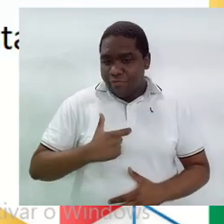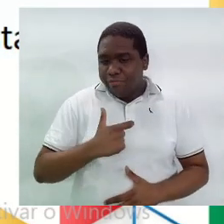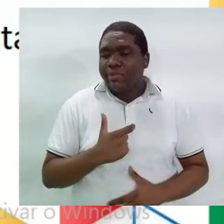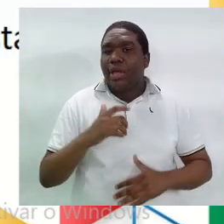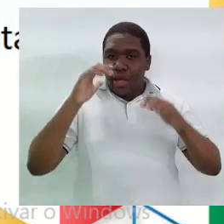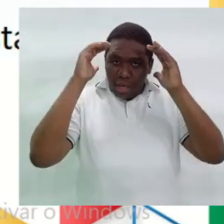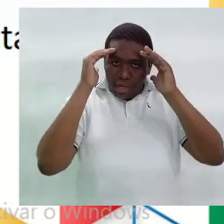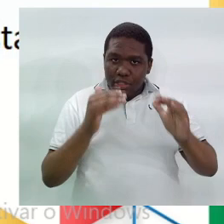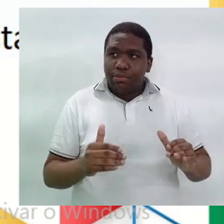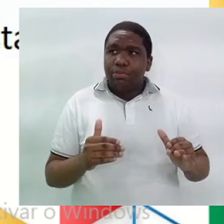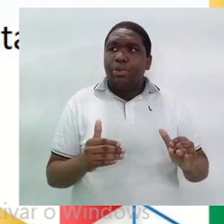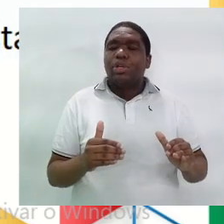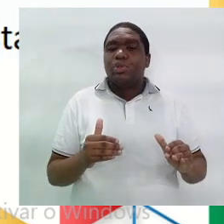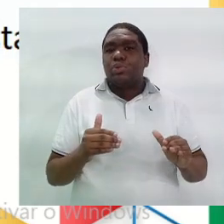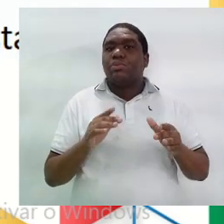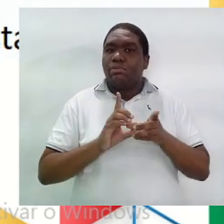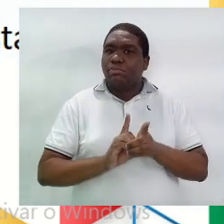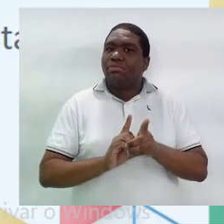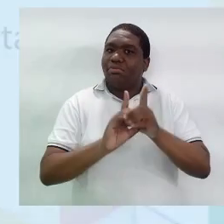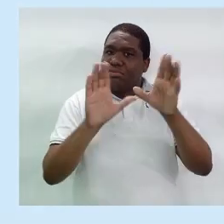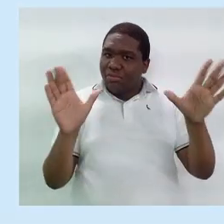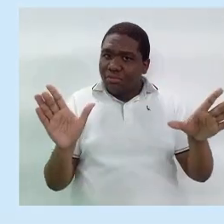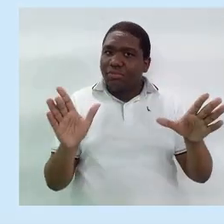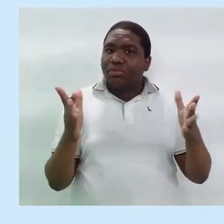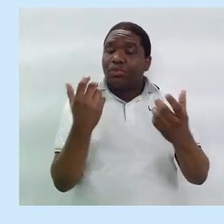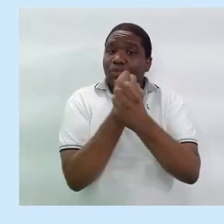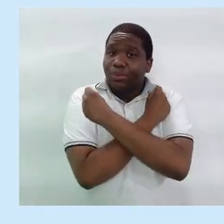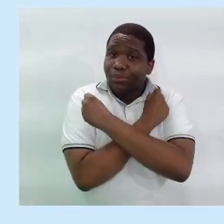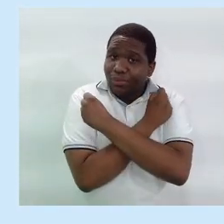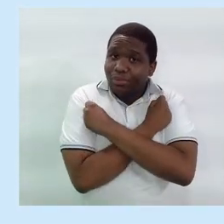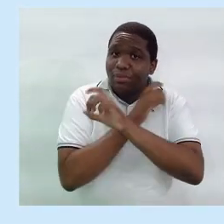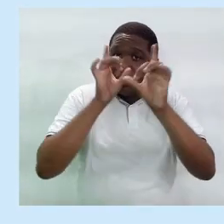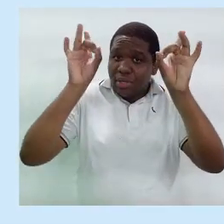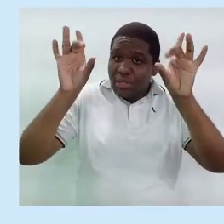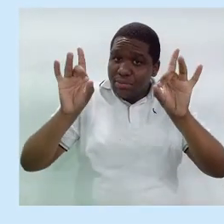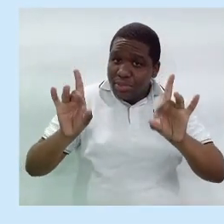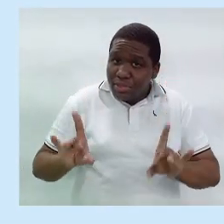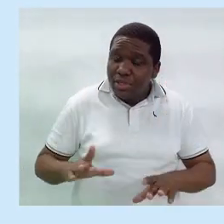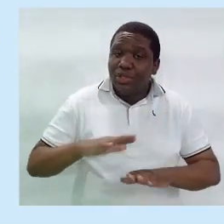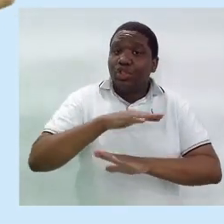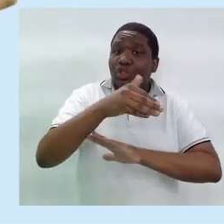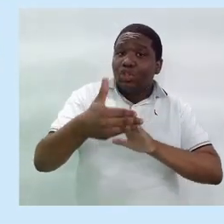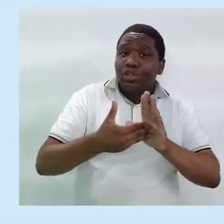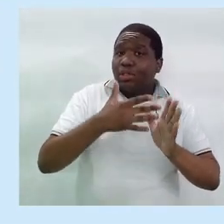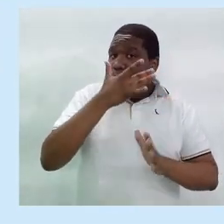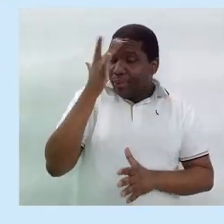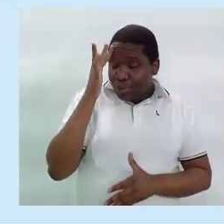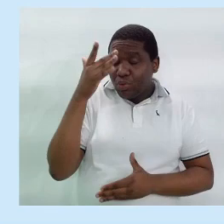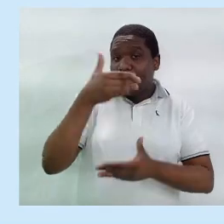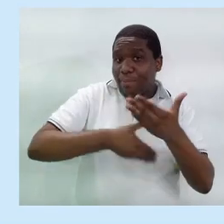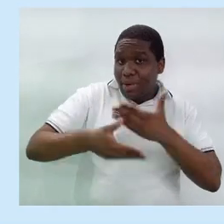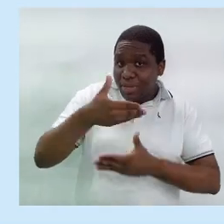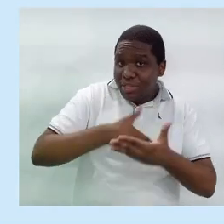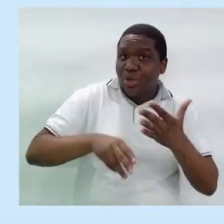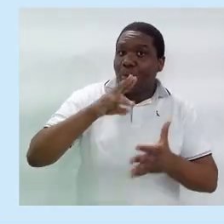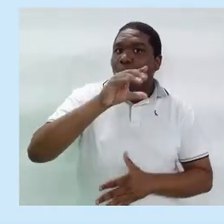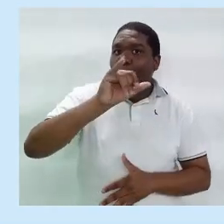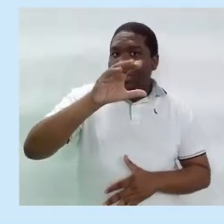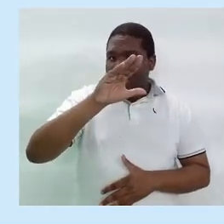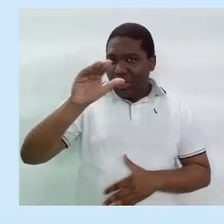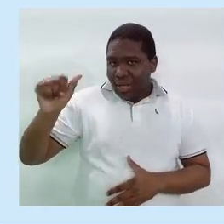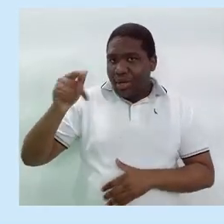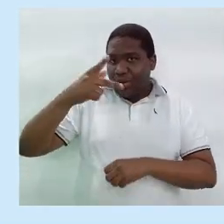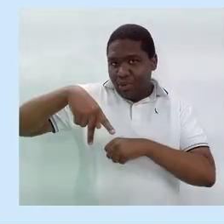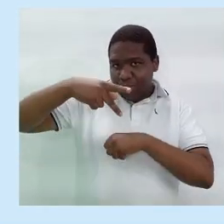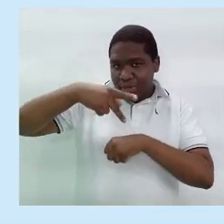ao outro, a democracia. Mando um abraço especial a todos os adeptos da Wicca em